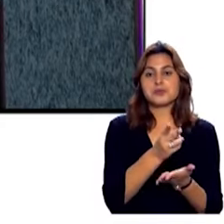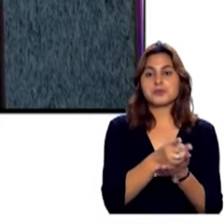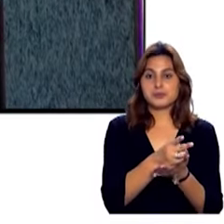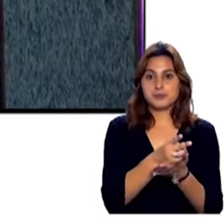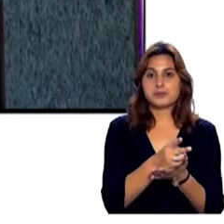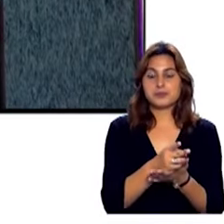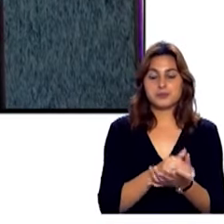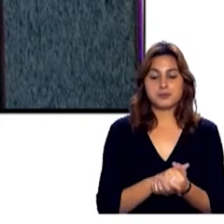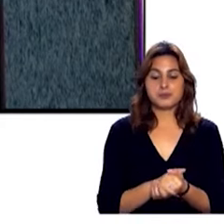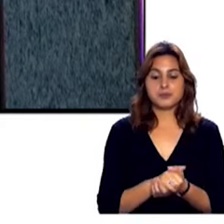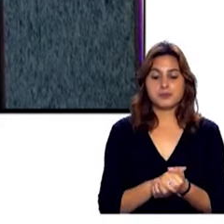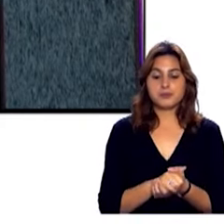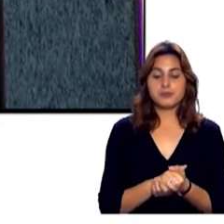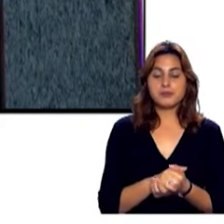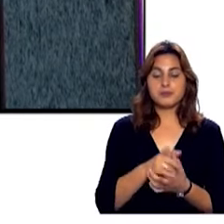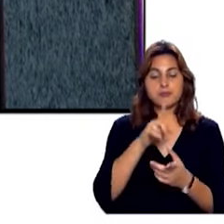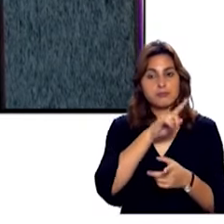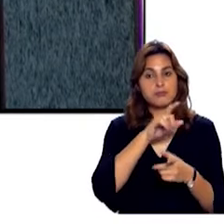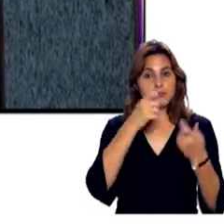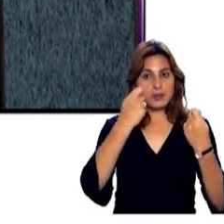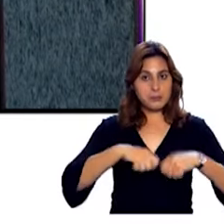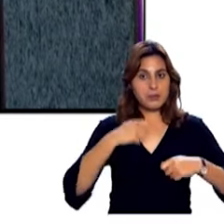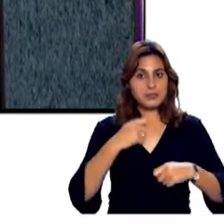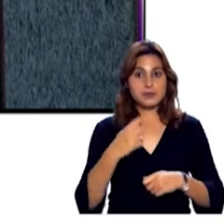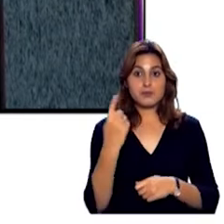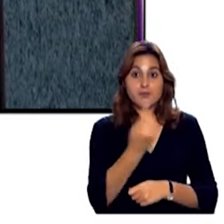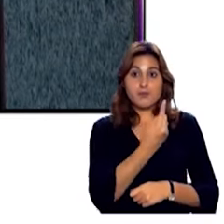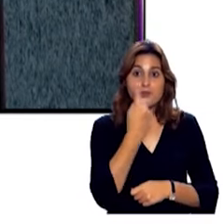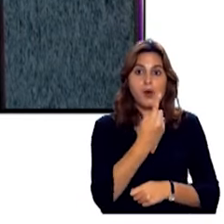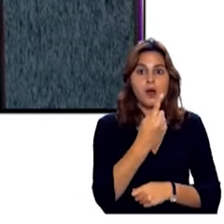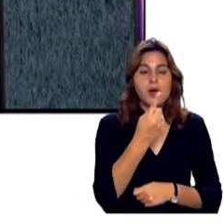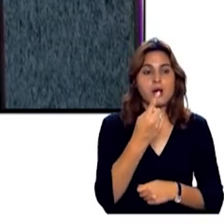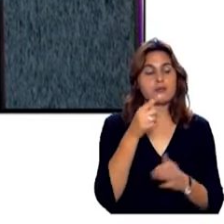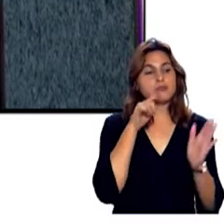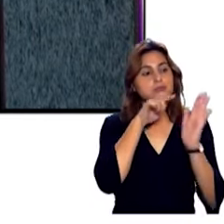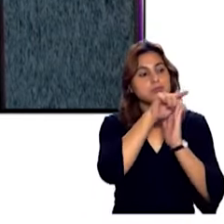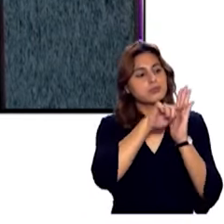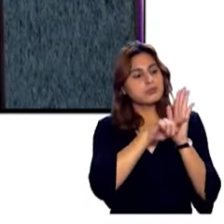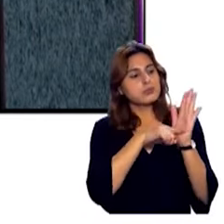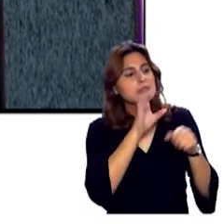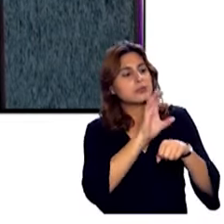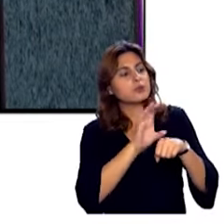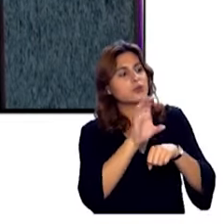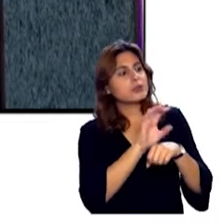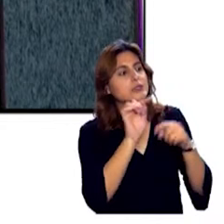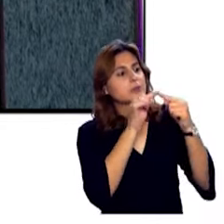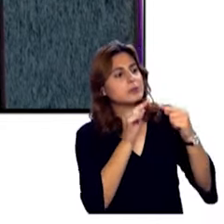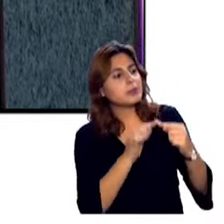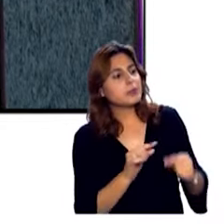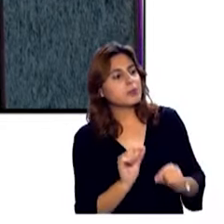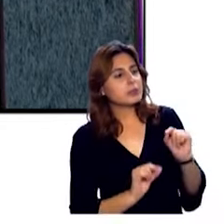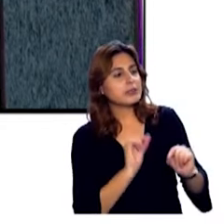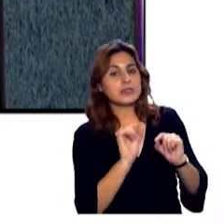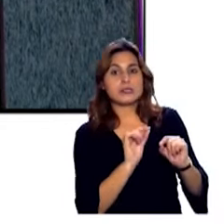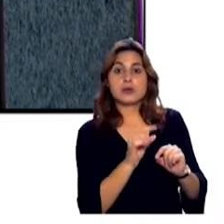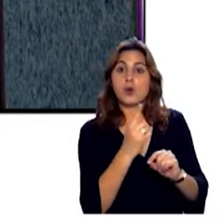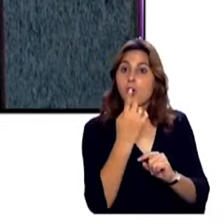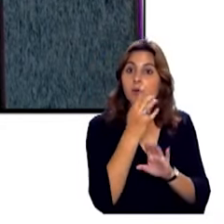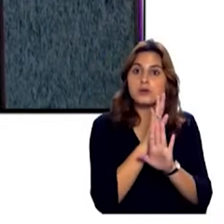eh é necessária uma única interpretação constitucional só resta uma única interpretação